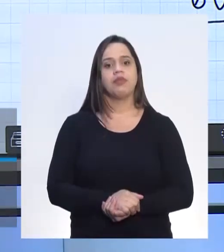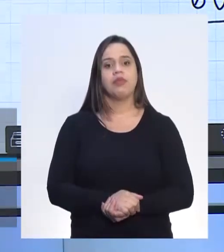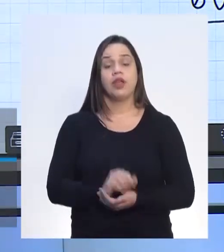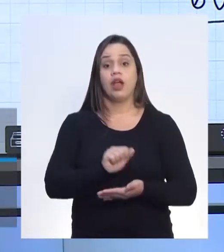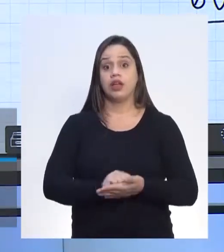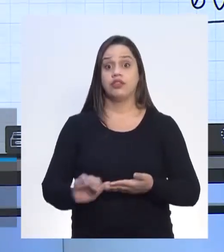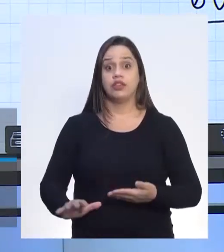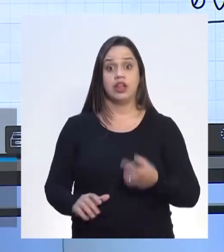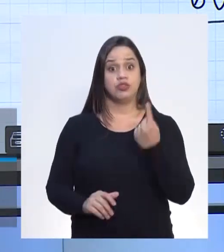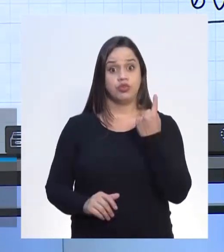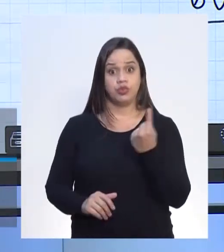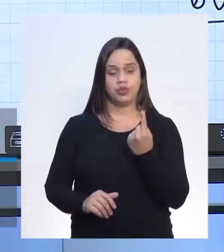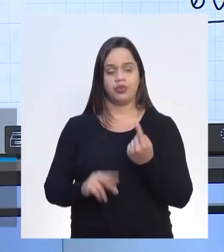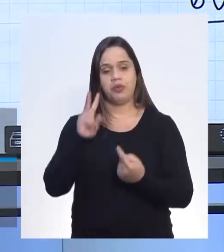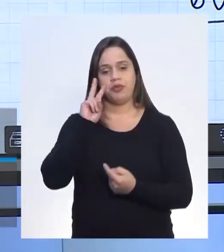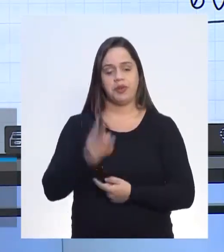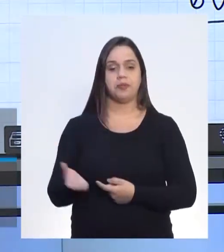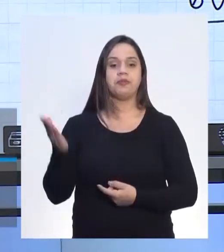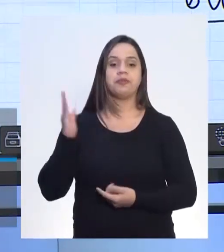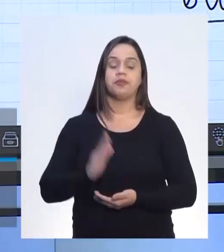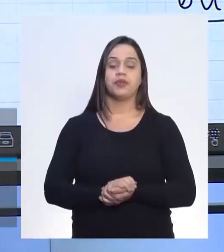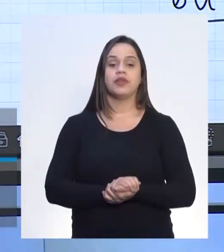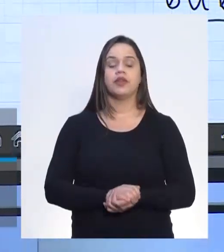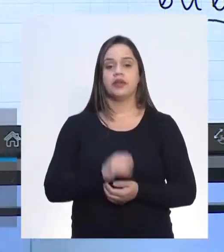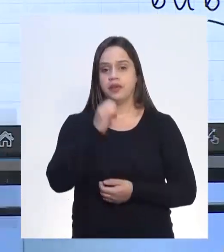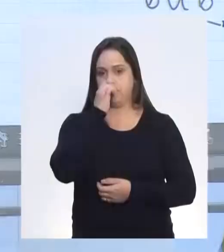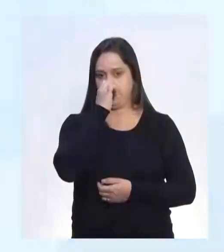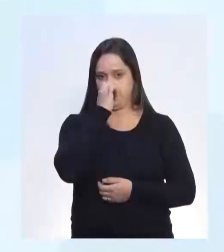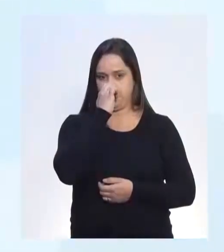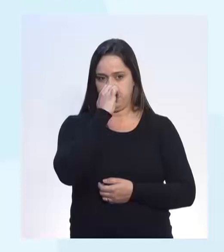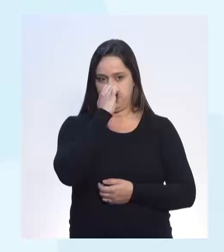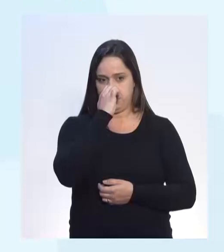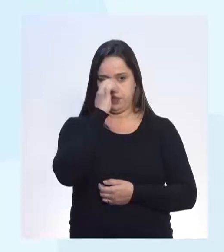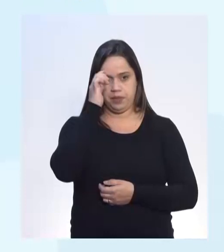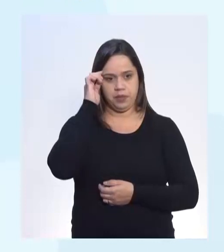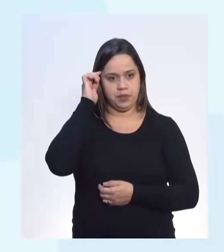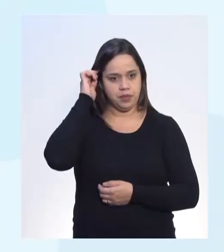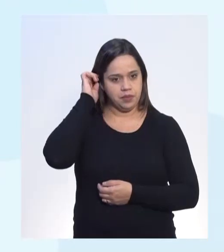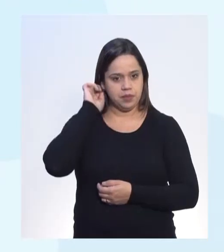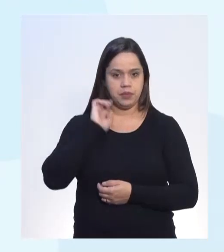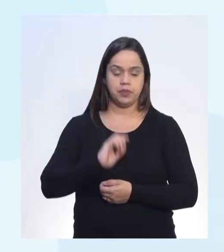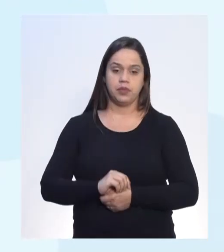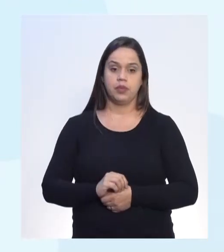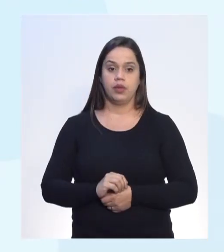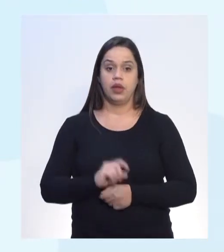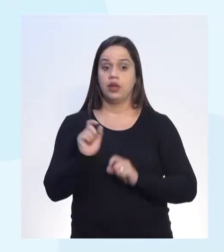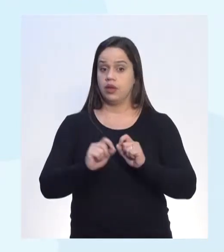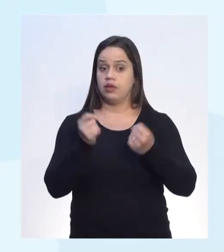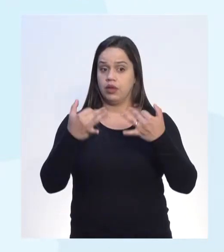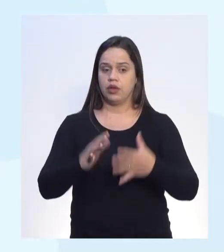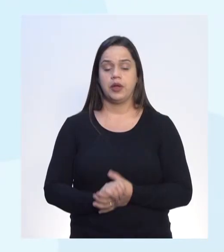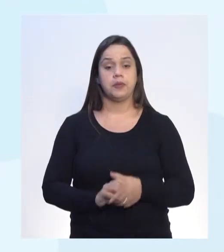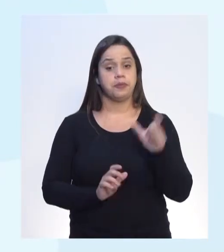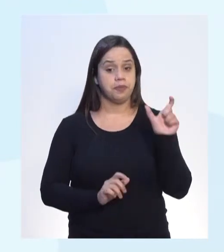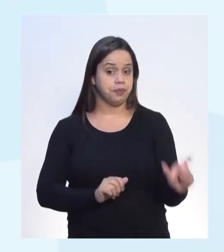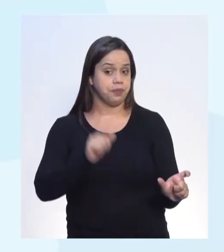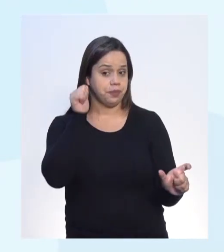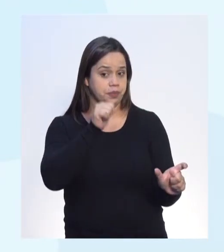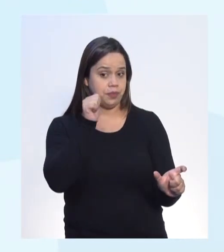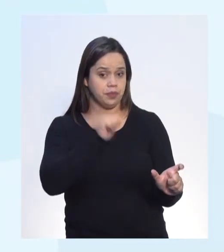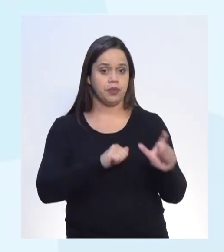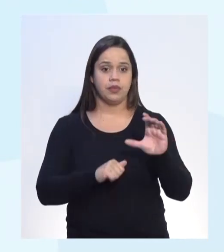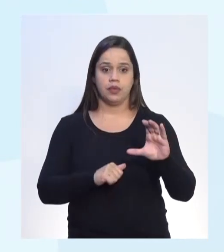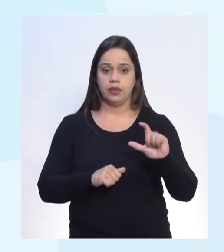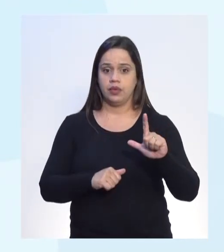atividade 1. Tudo bem? Vai aparecer para vocês aí a atividade 1. No que consiste? A Cláudia, ela está fazendo